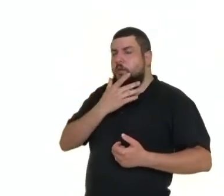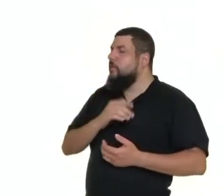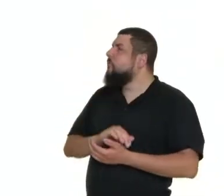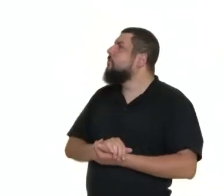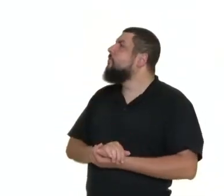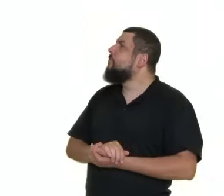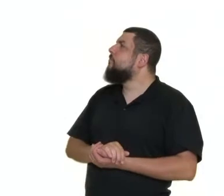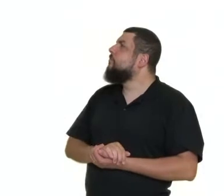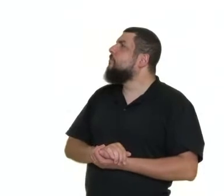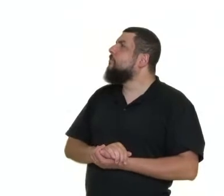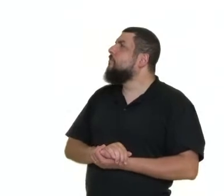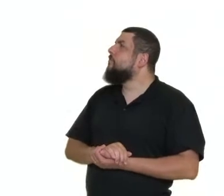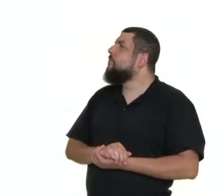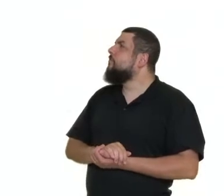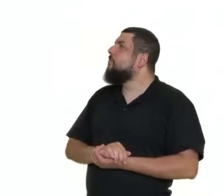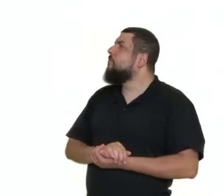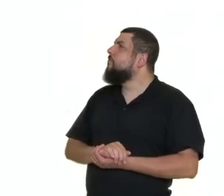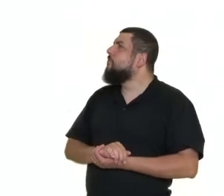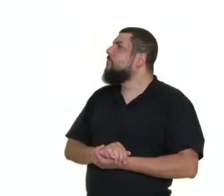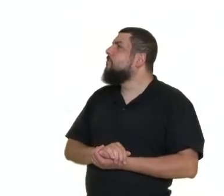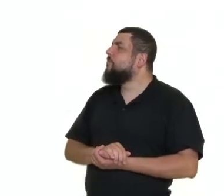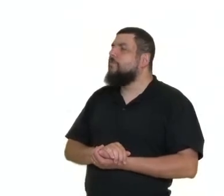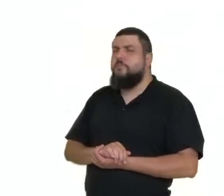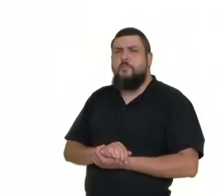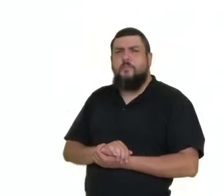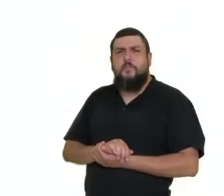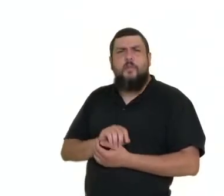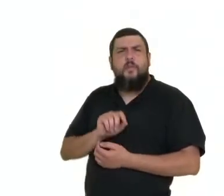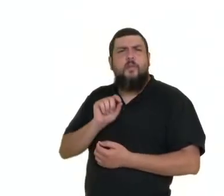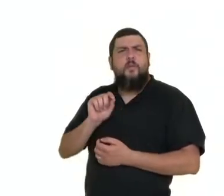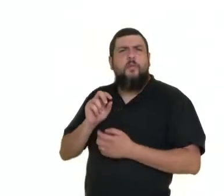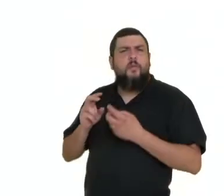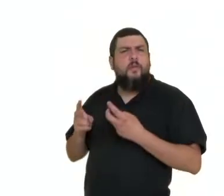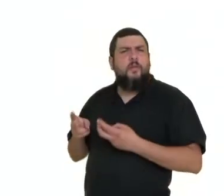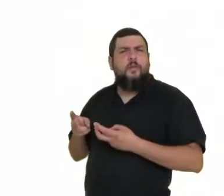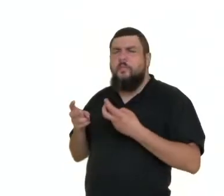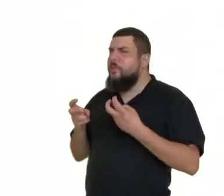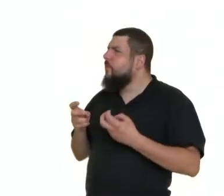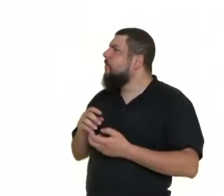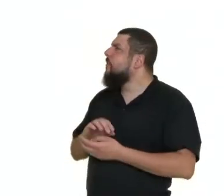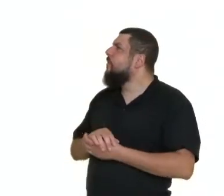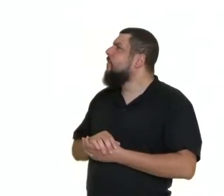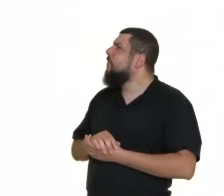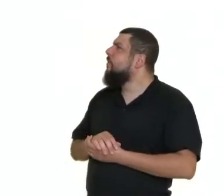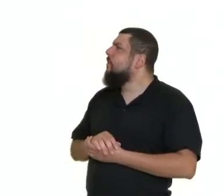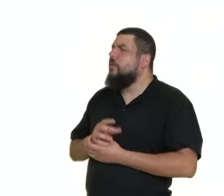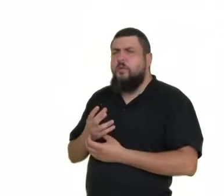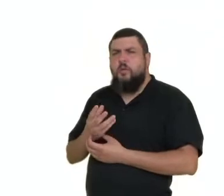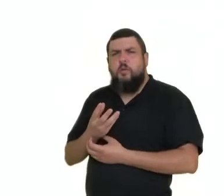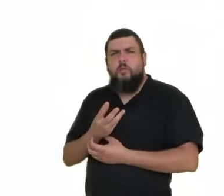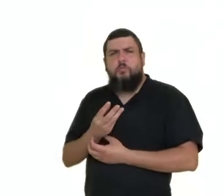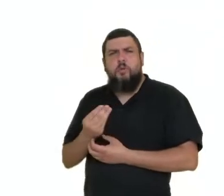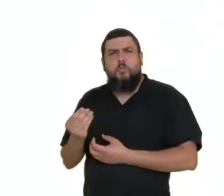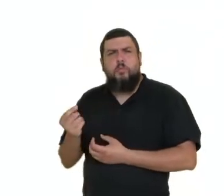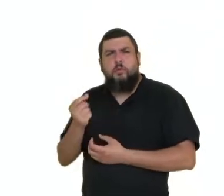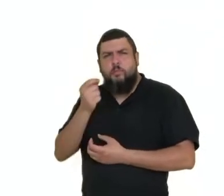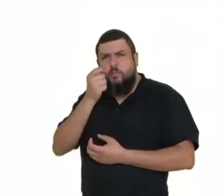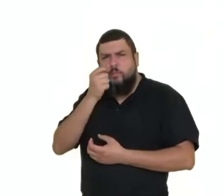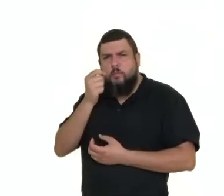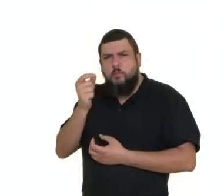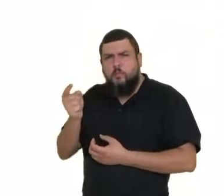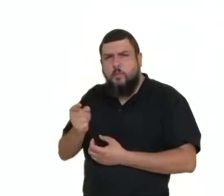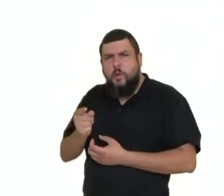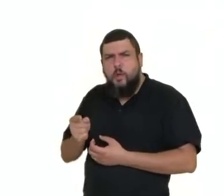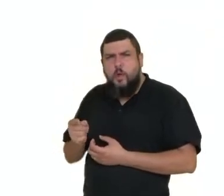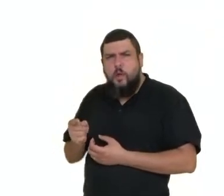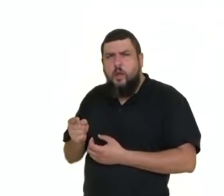Uma interjeição. O que ele observa aqui? Vários ratos ali, como se fosse só a cabeça do rato